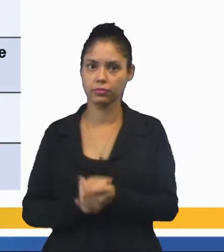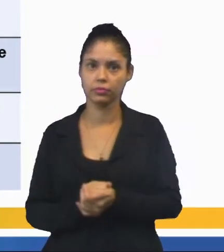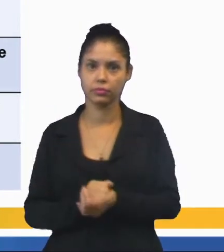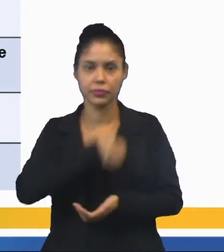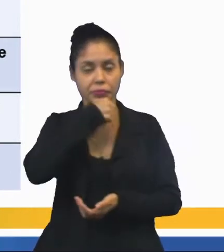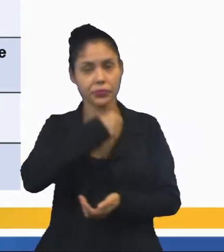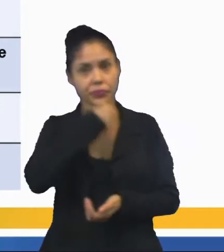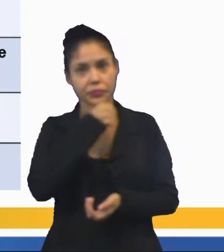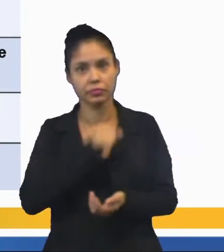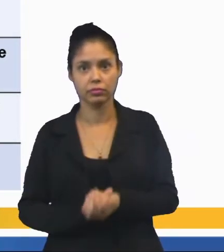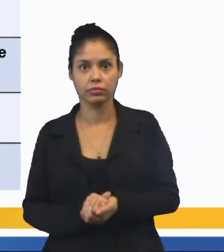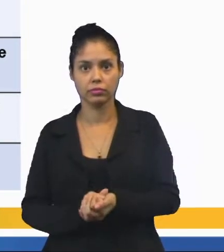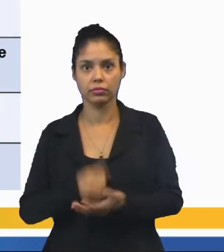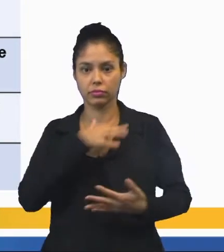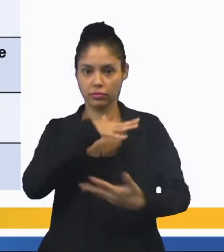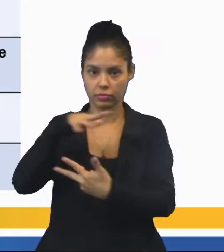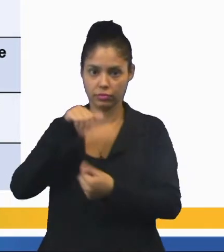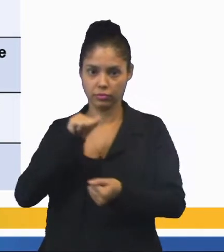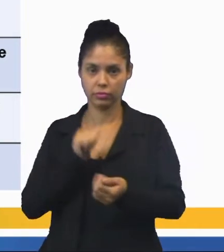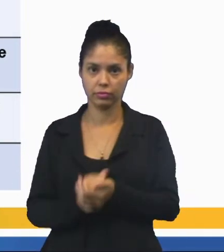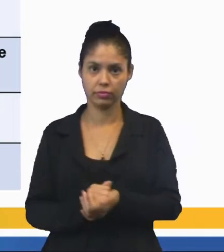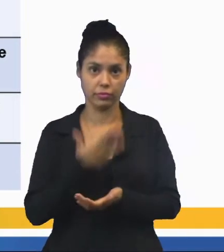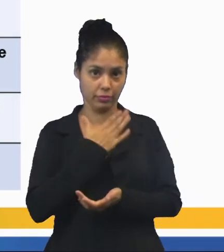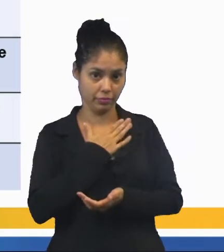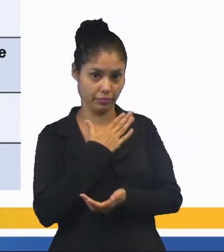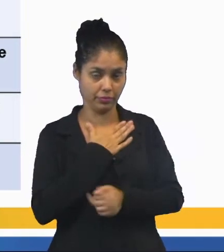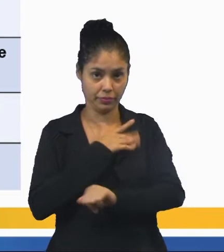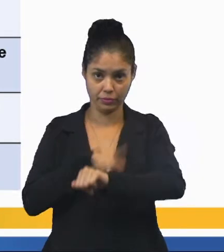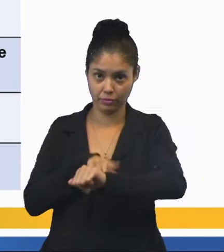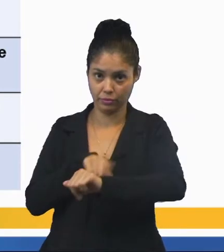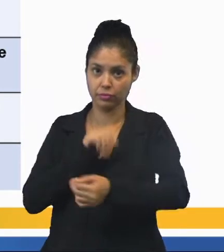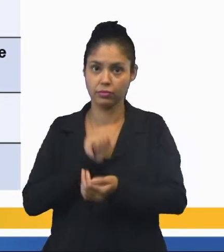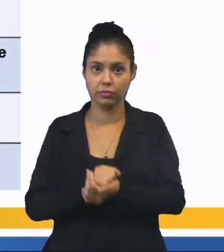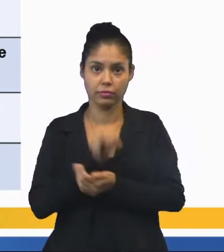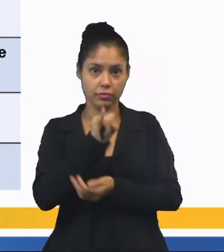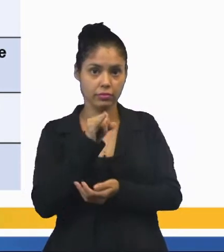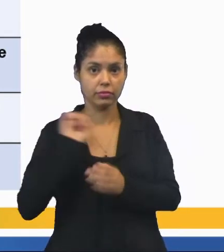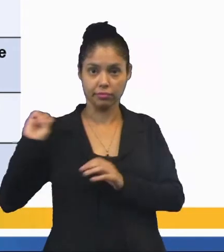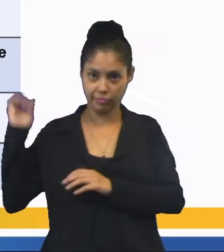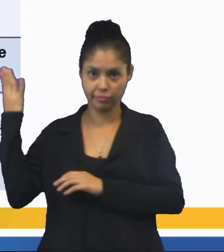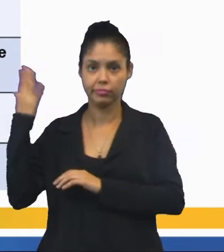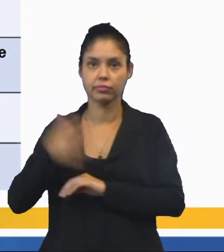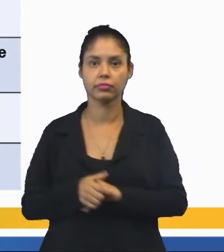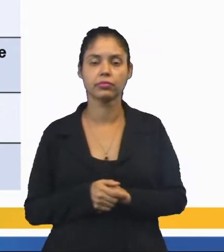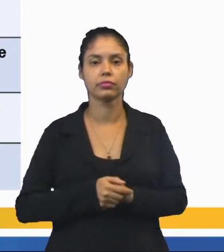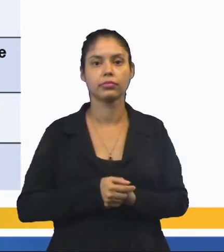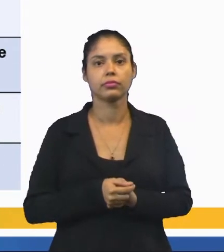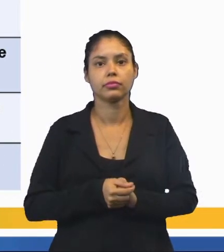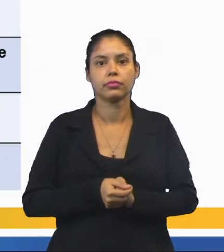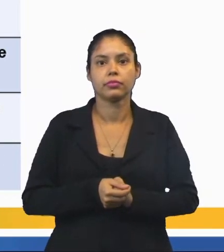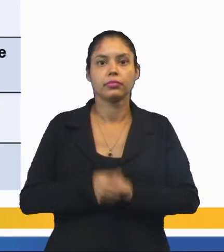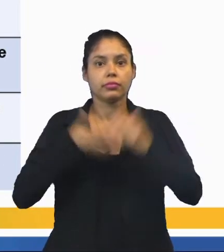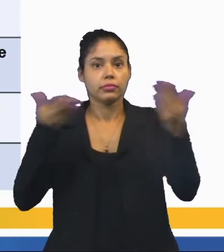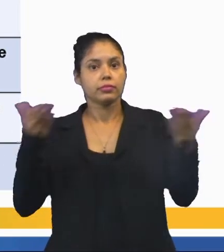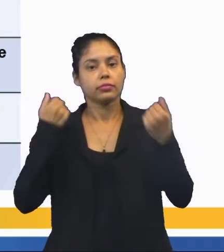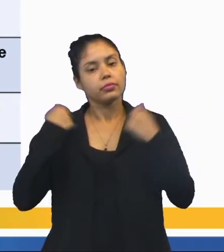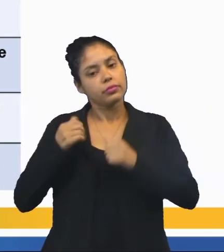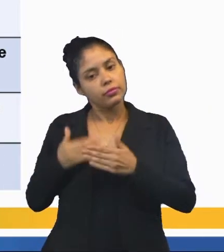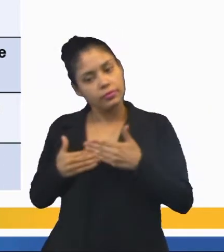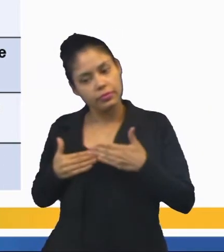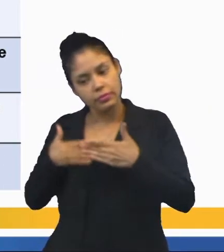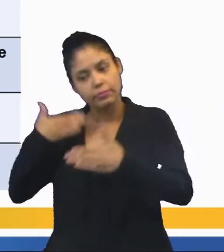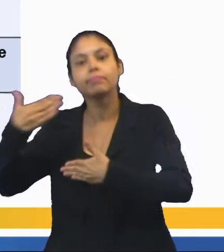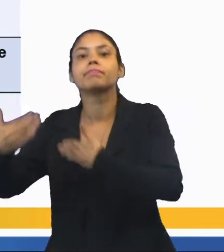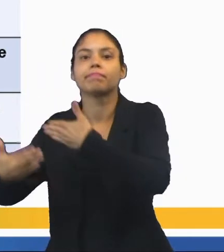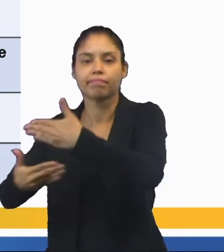avô e a nossa avó dizendo: esse mundo não tem jeito, no meu tempo. É exatamente isso que acontece, não é? Então as religiões, elas têm que acompanhar o